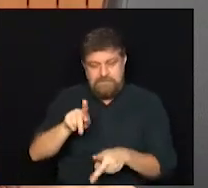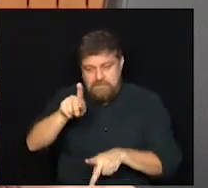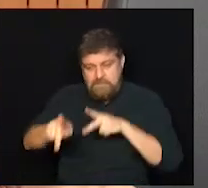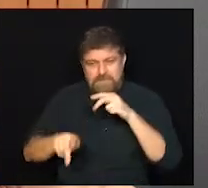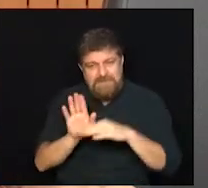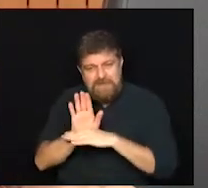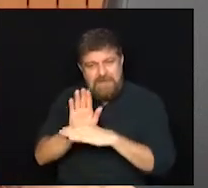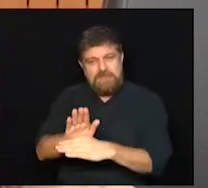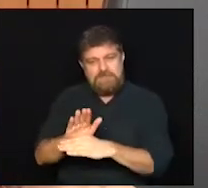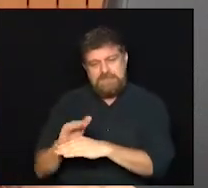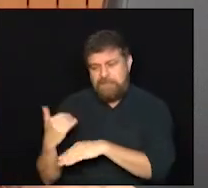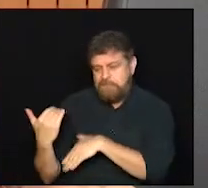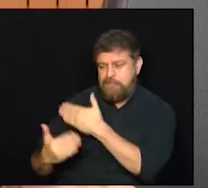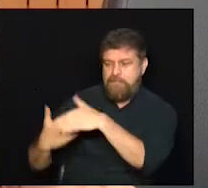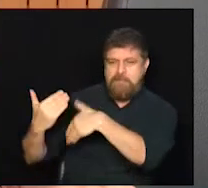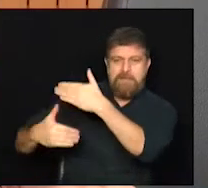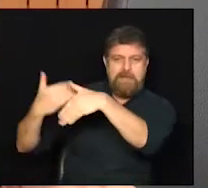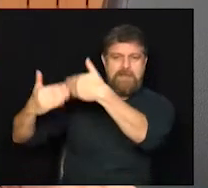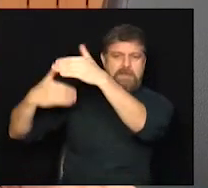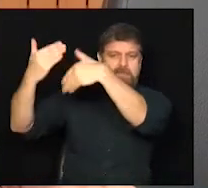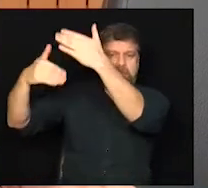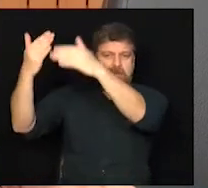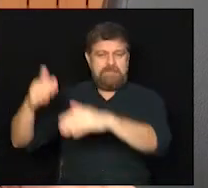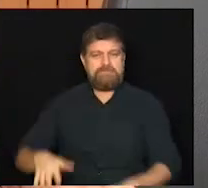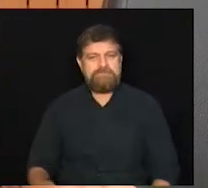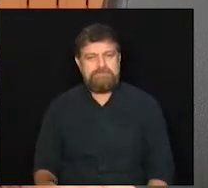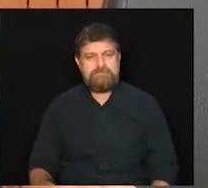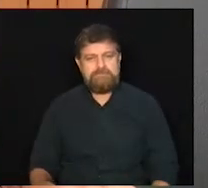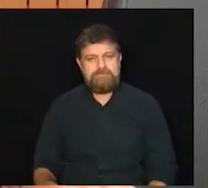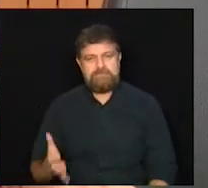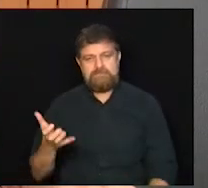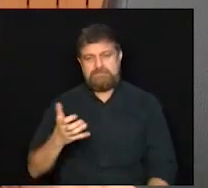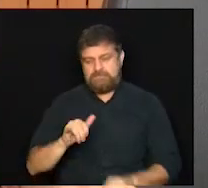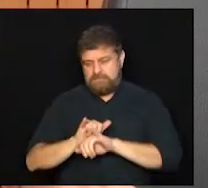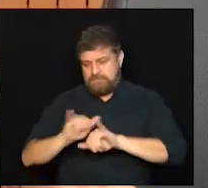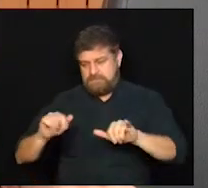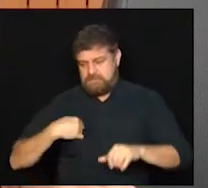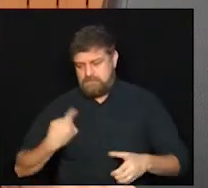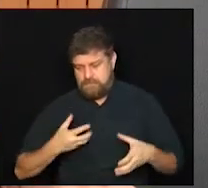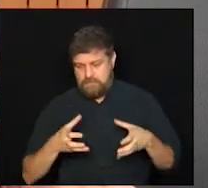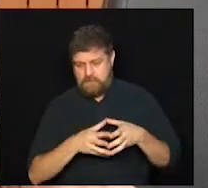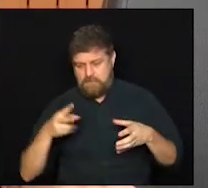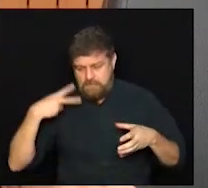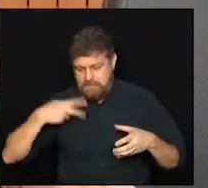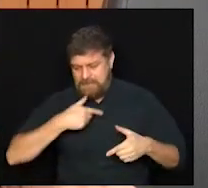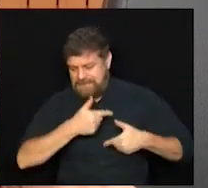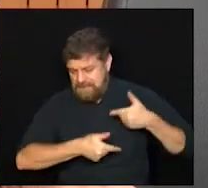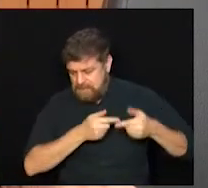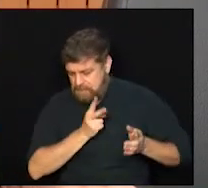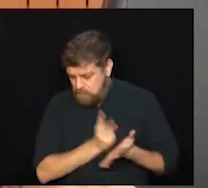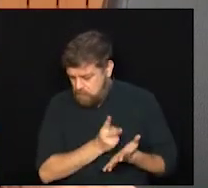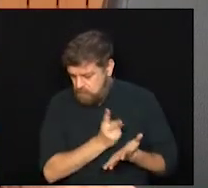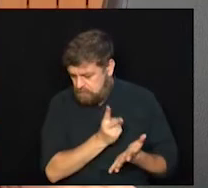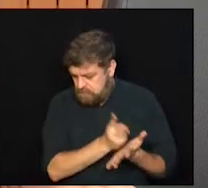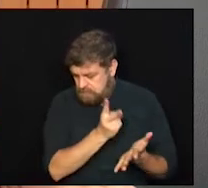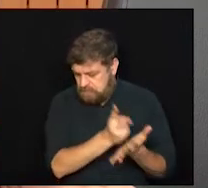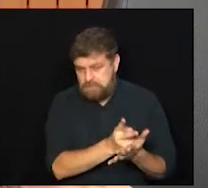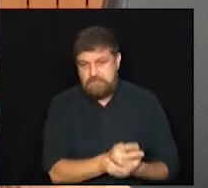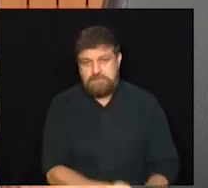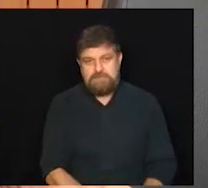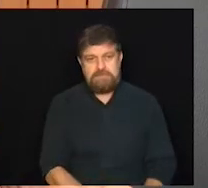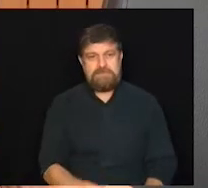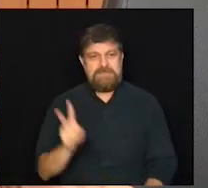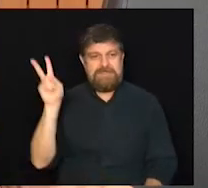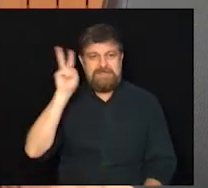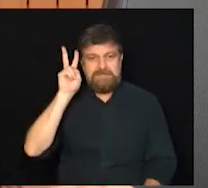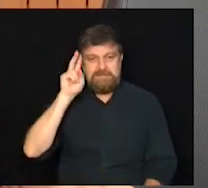com o desenvolvimento da nossa cidade. Eu quero dizer que a comissão continua com seus trabalhos. Na próxima segunda,